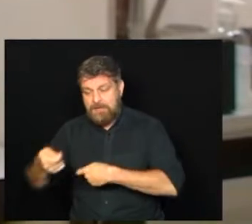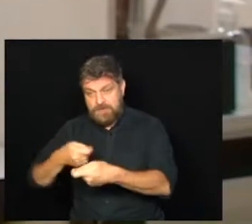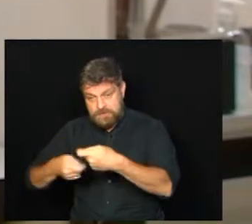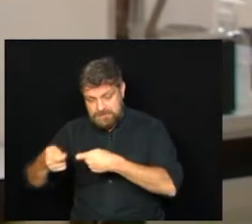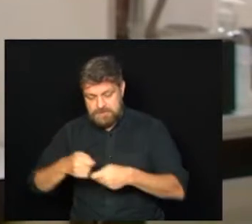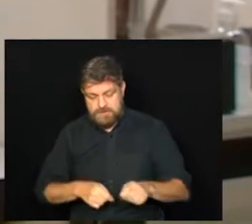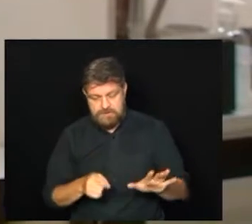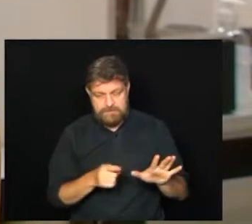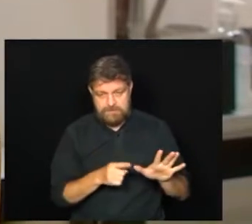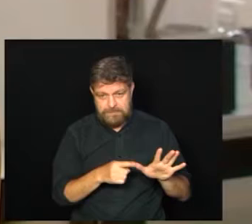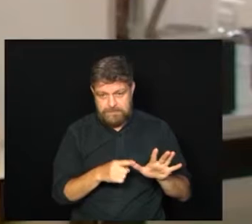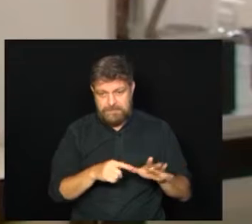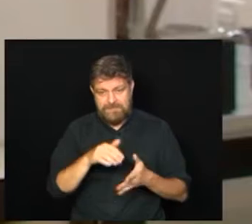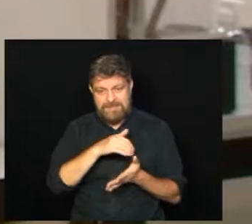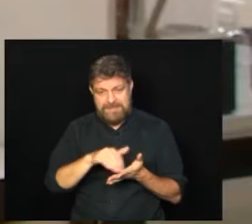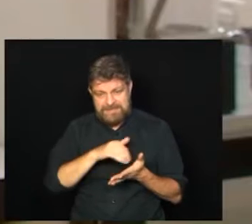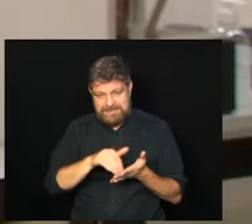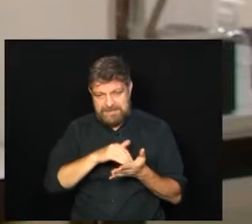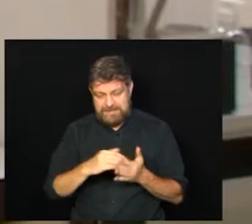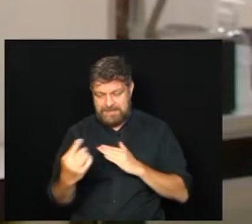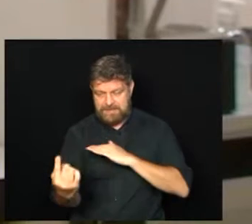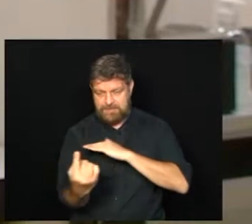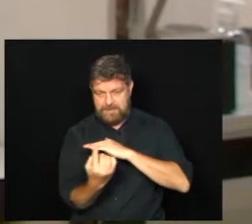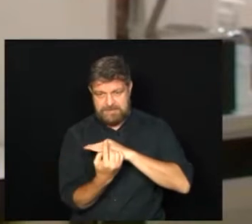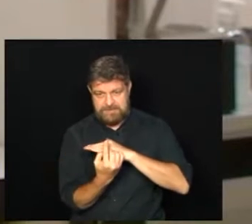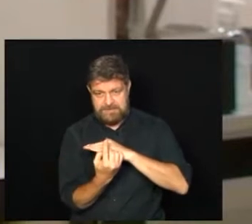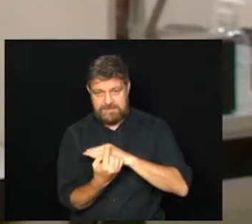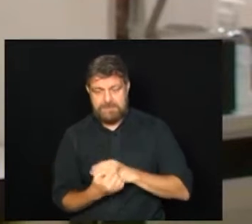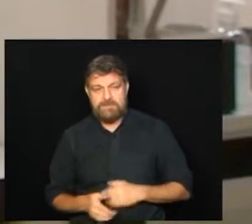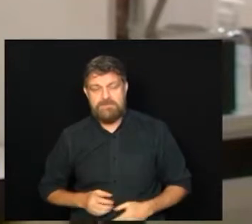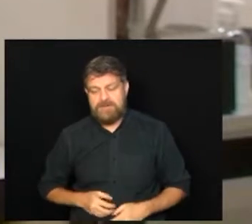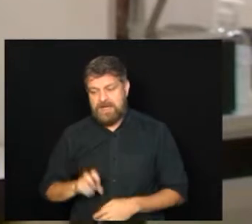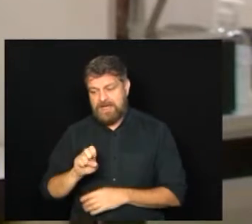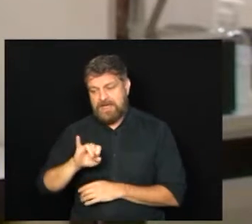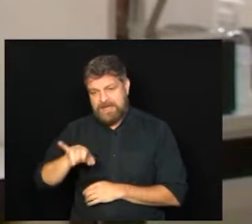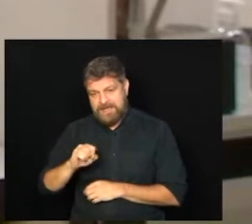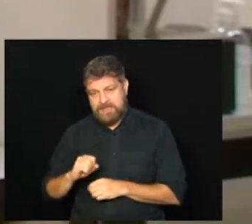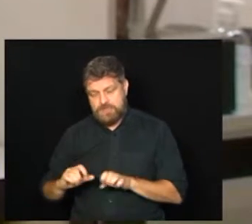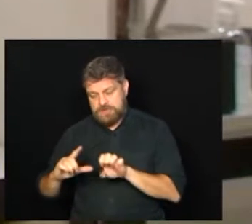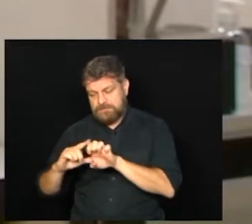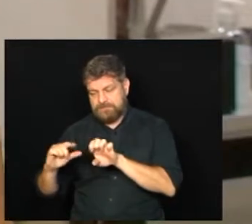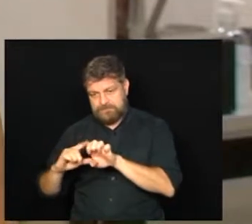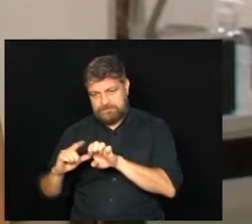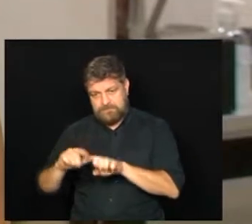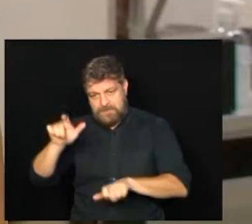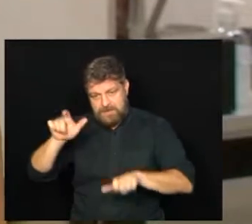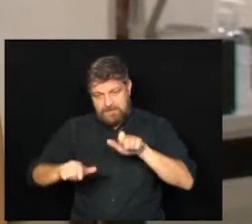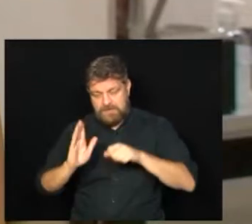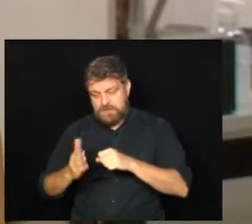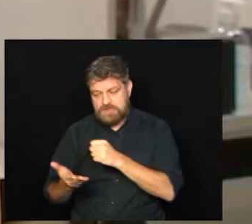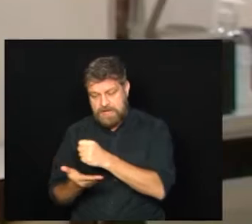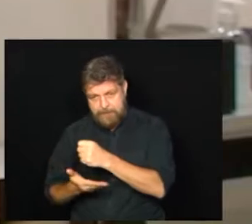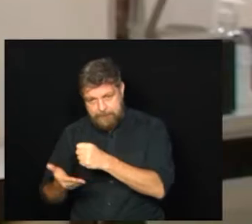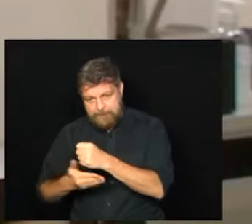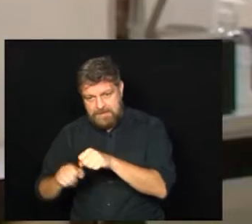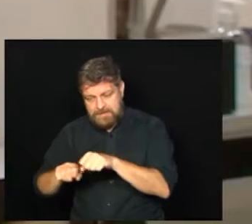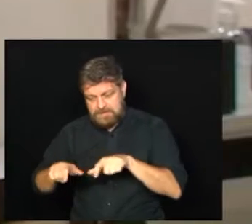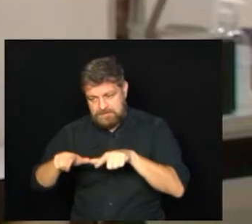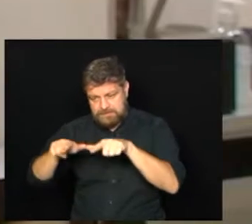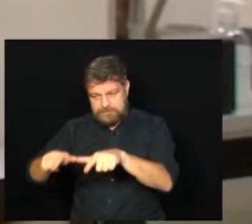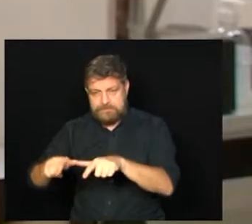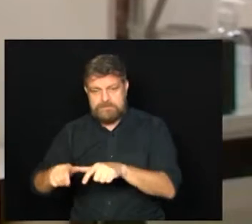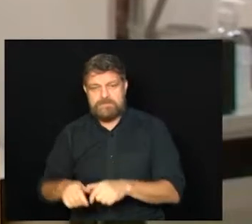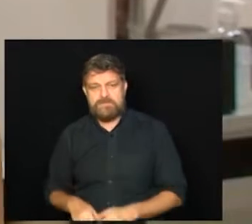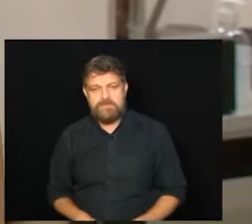administrativos, secretariado e recepção e EJA para as pessoas que já possuem o ensino fundamental